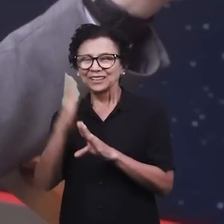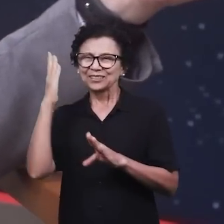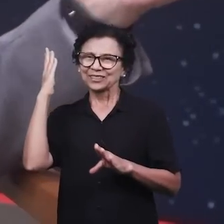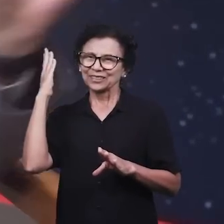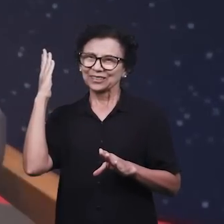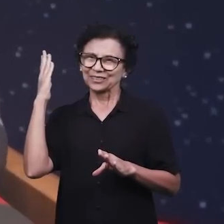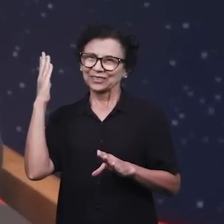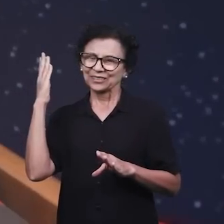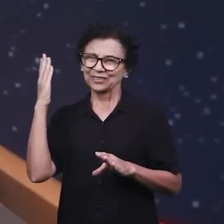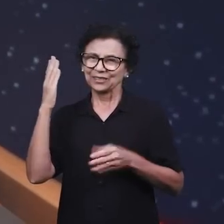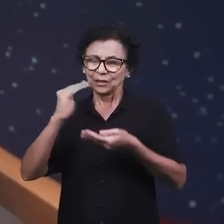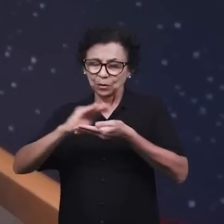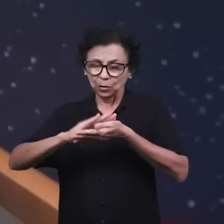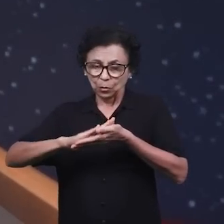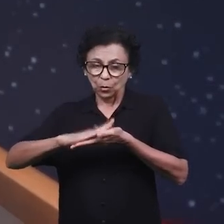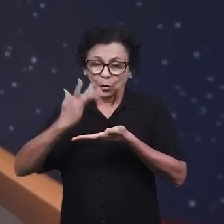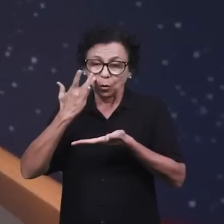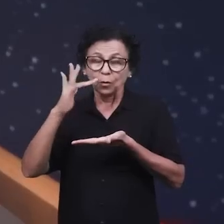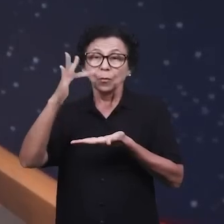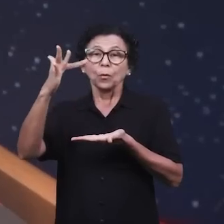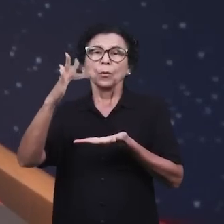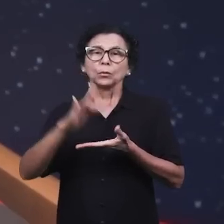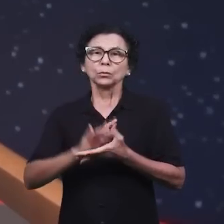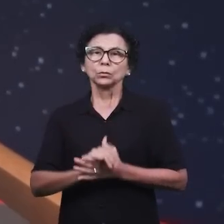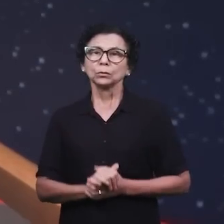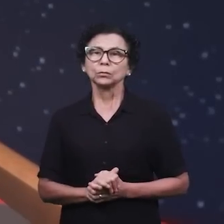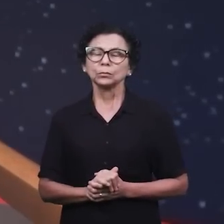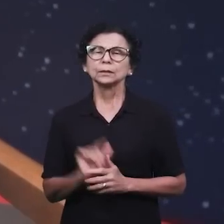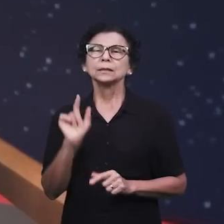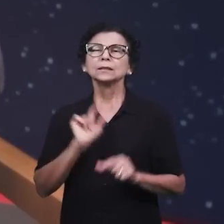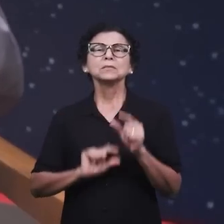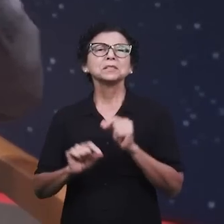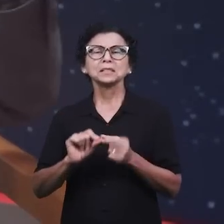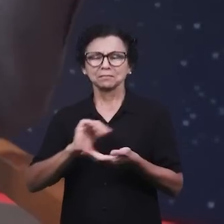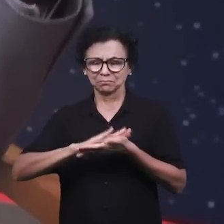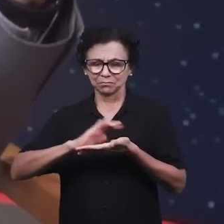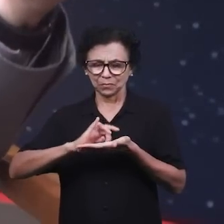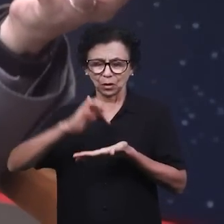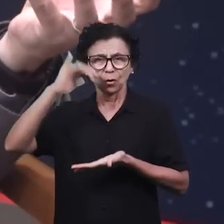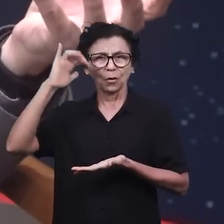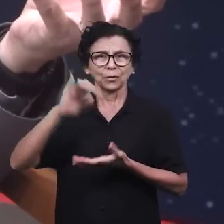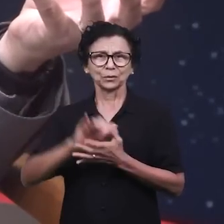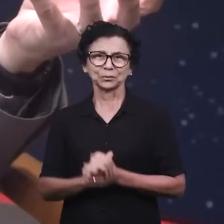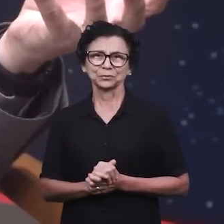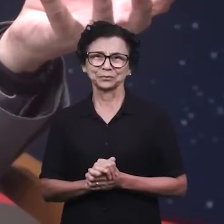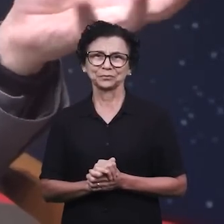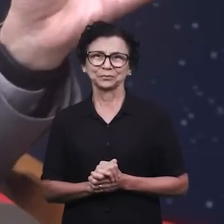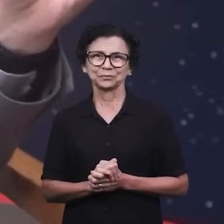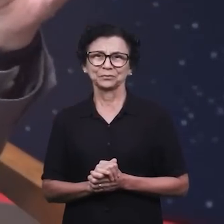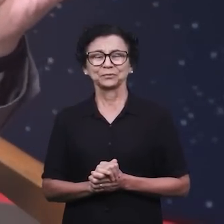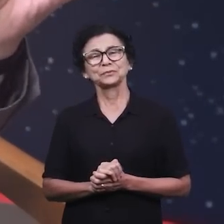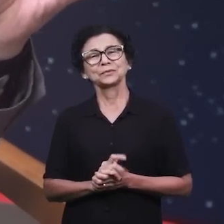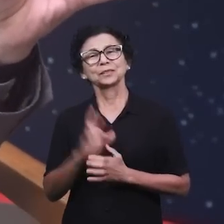se entregando e se dedicando em todas as coisas ao Senhor e à sua obra, porque